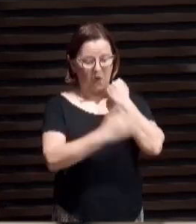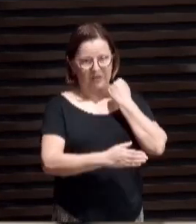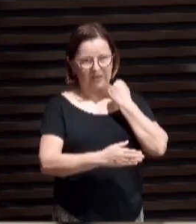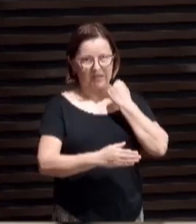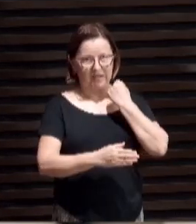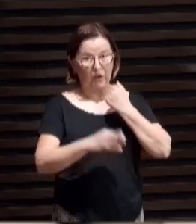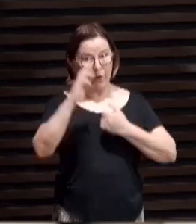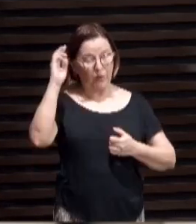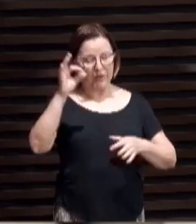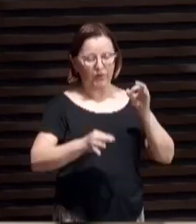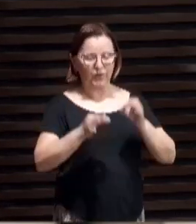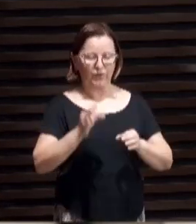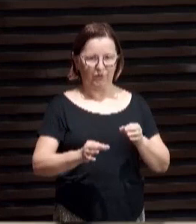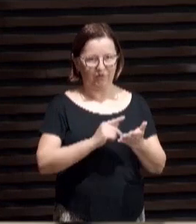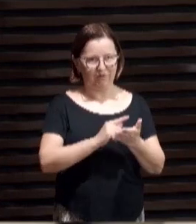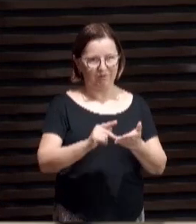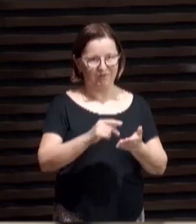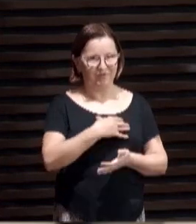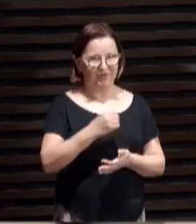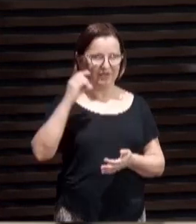puro, o Filho de Deus.